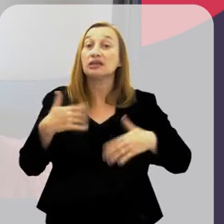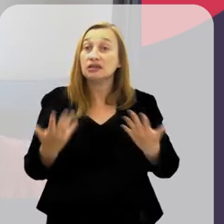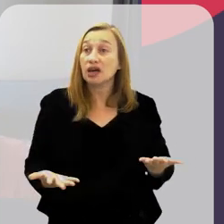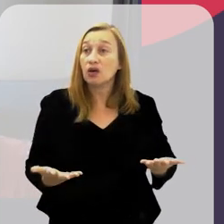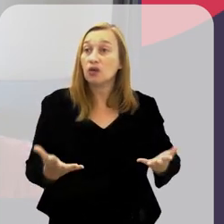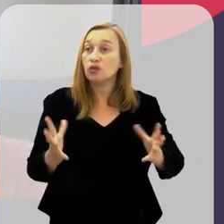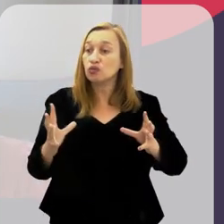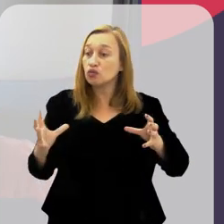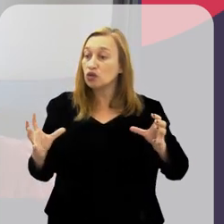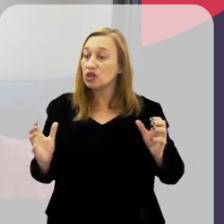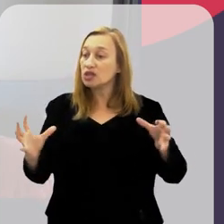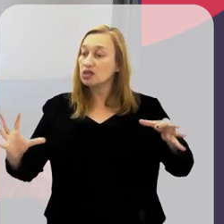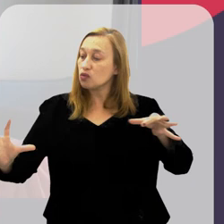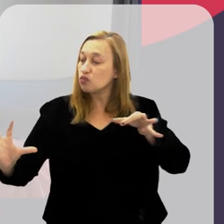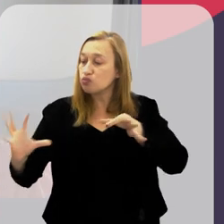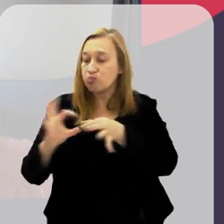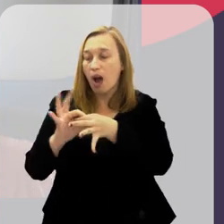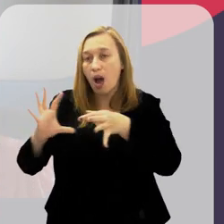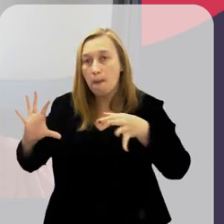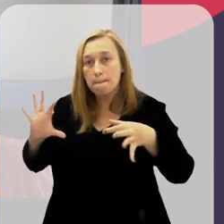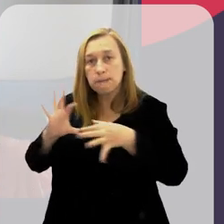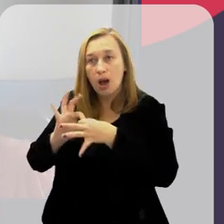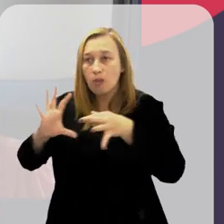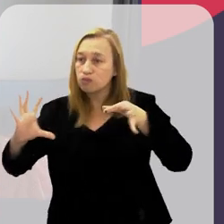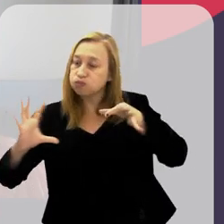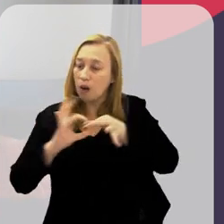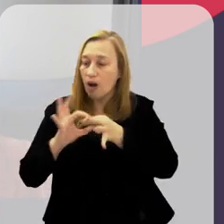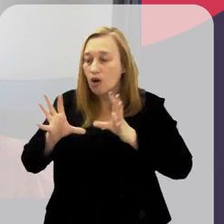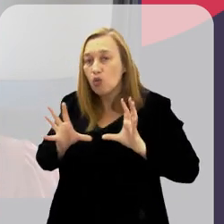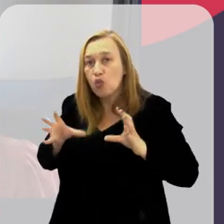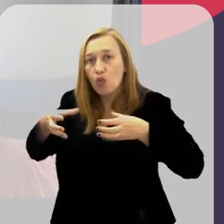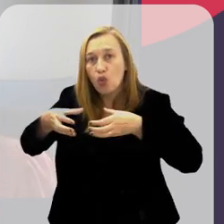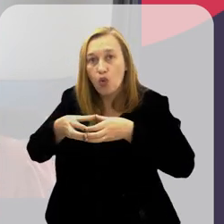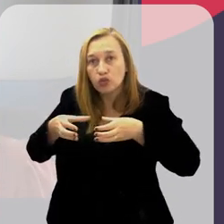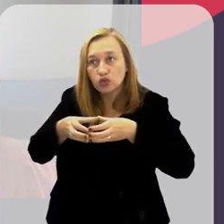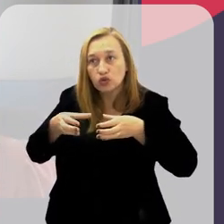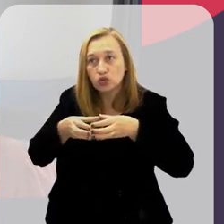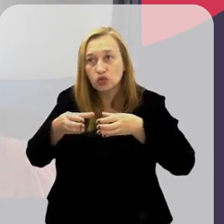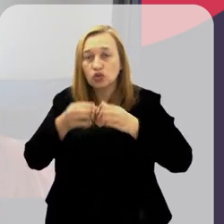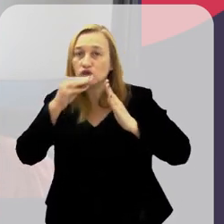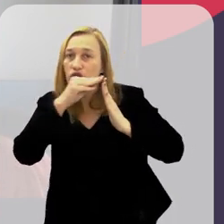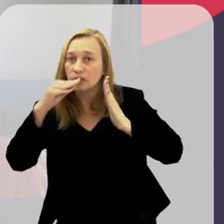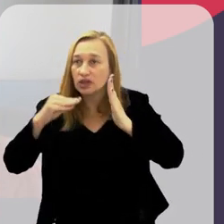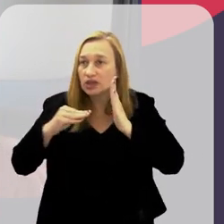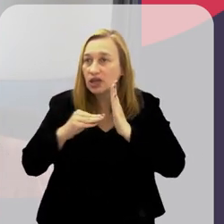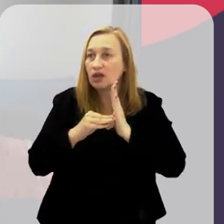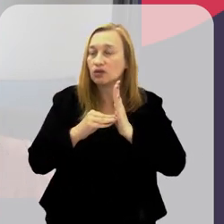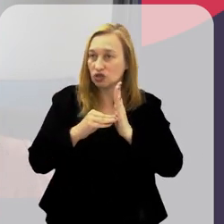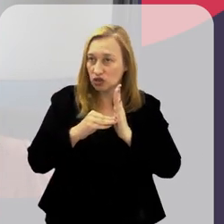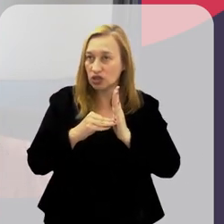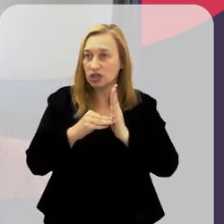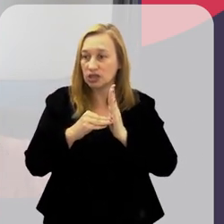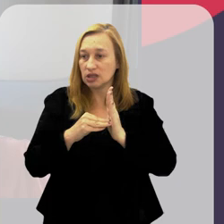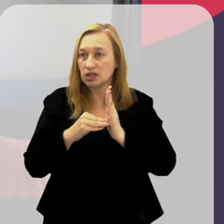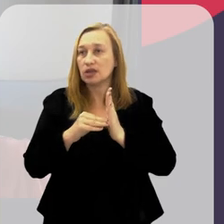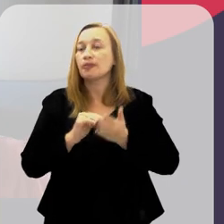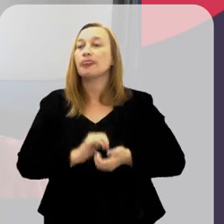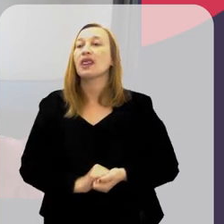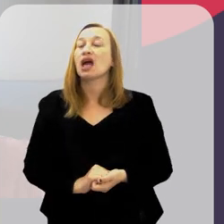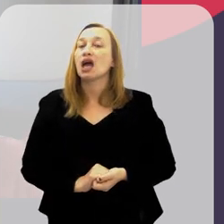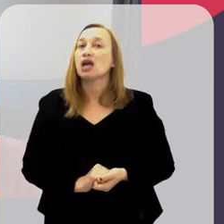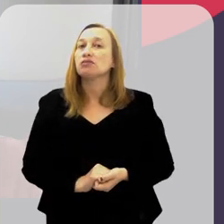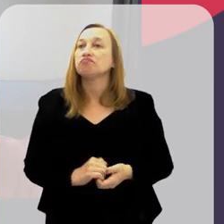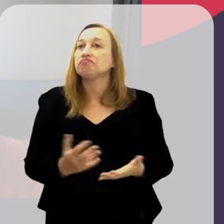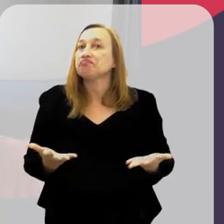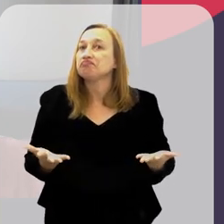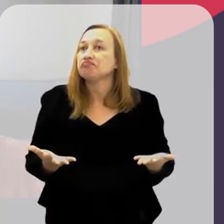essa dupla, né, que a gente usou. Então, o conjunto de metodologias como